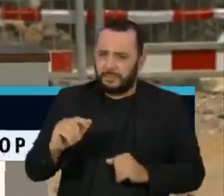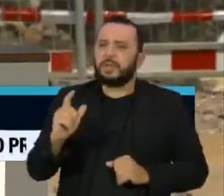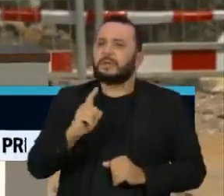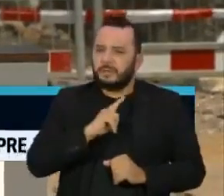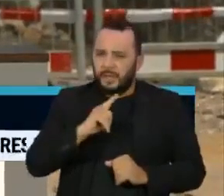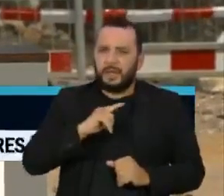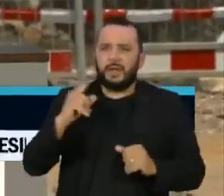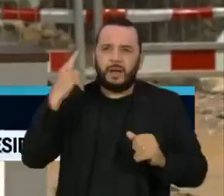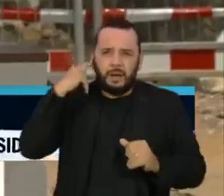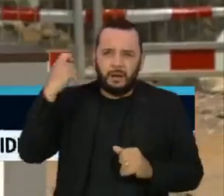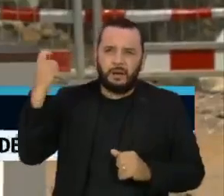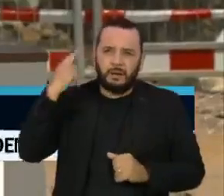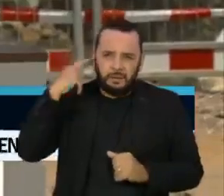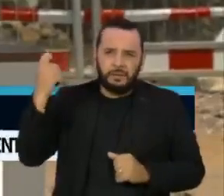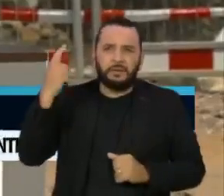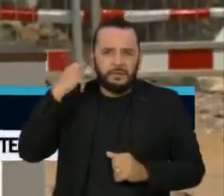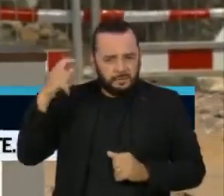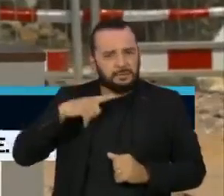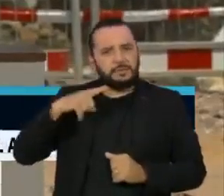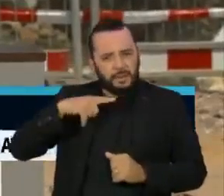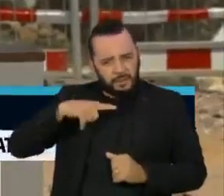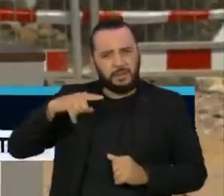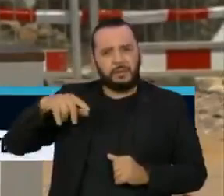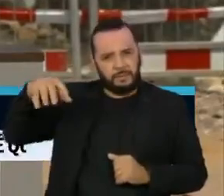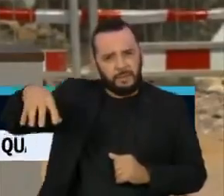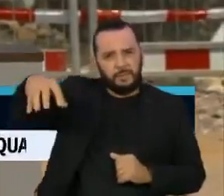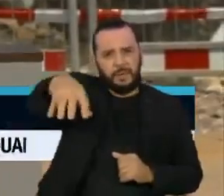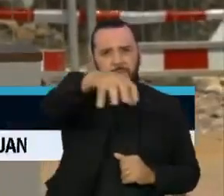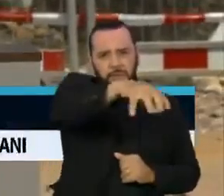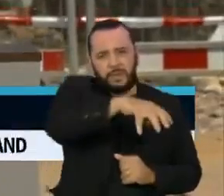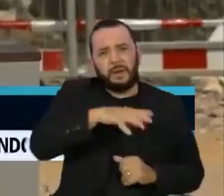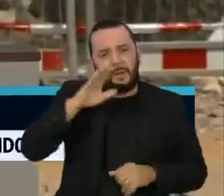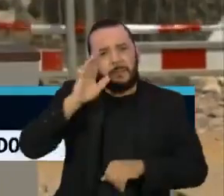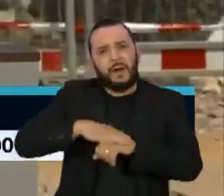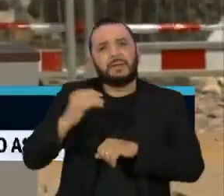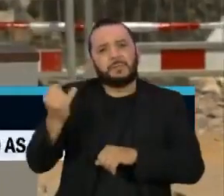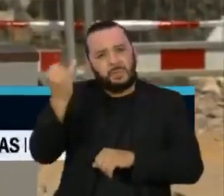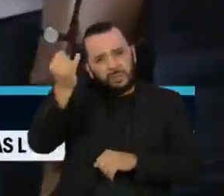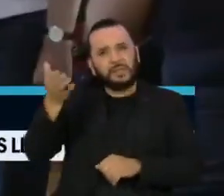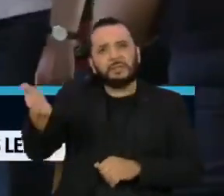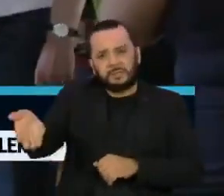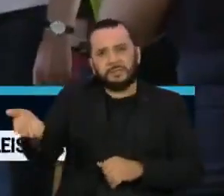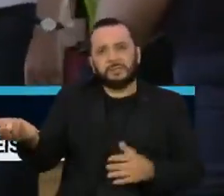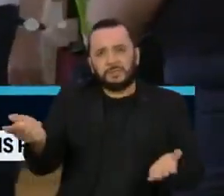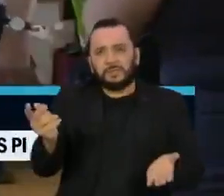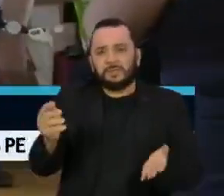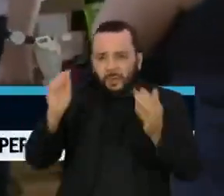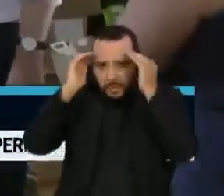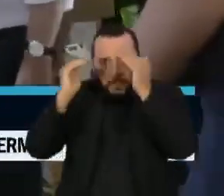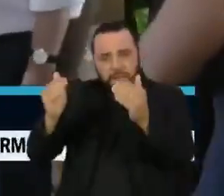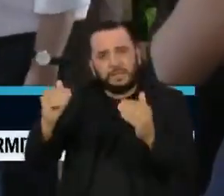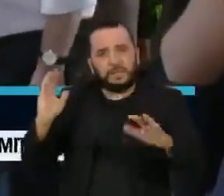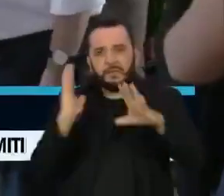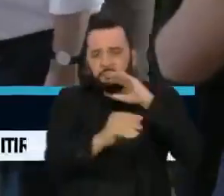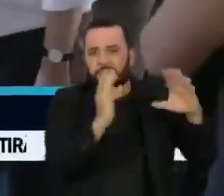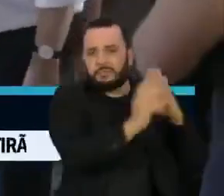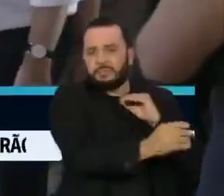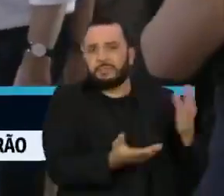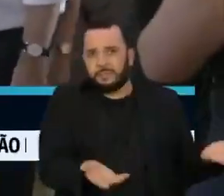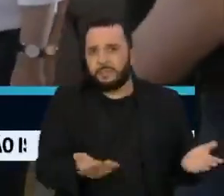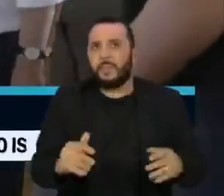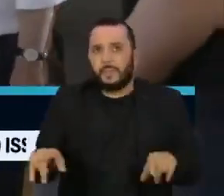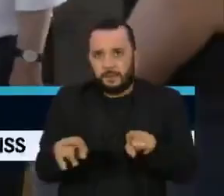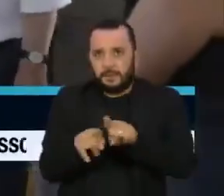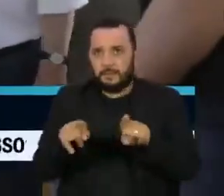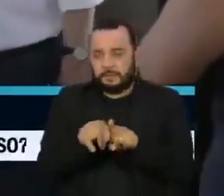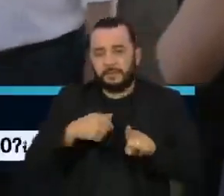dos tempos da Guerra ainda presente em muitas cidades pode ser mais útil do que se pensava ao lado de merda que o governador da